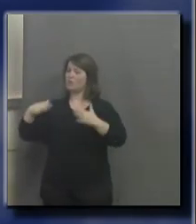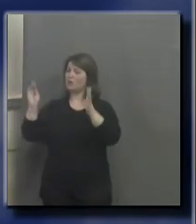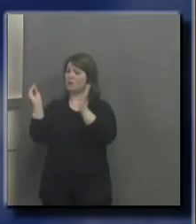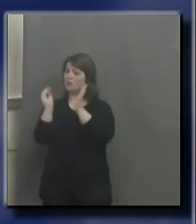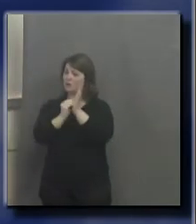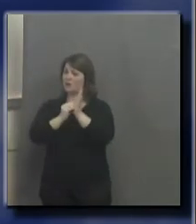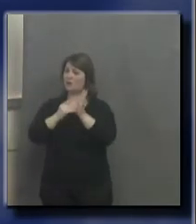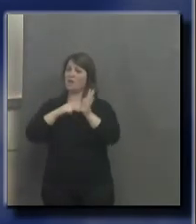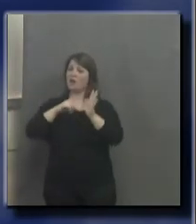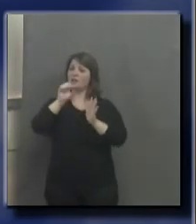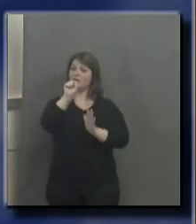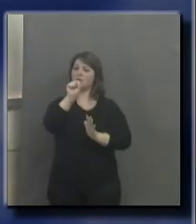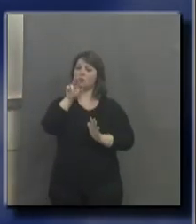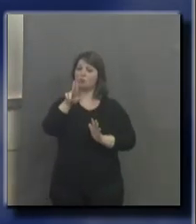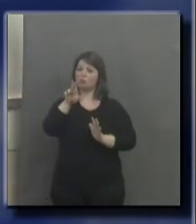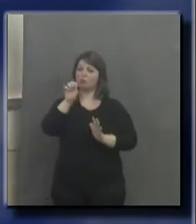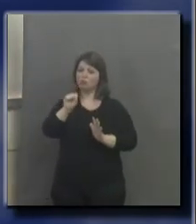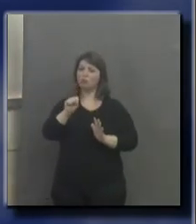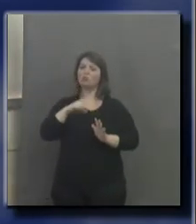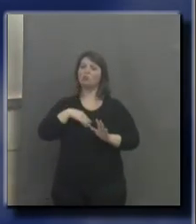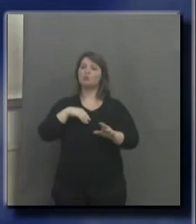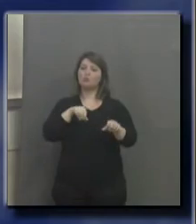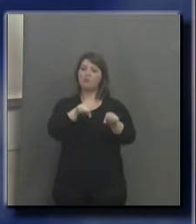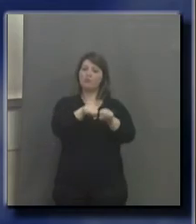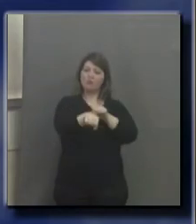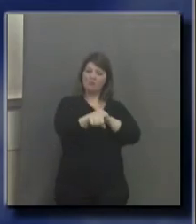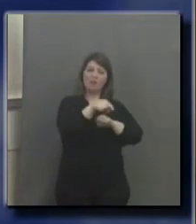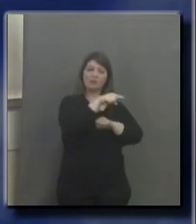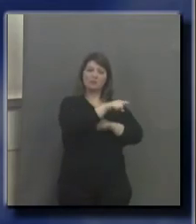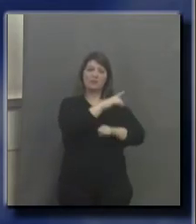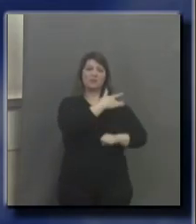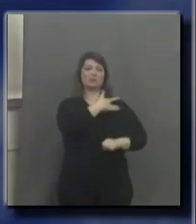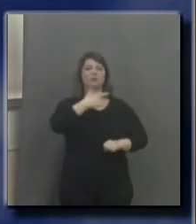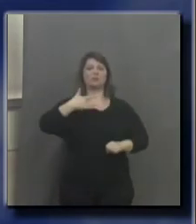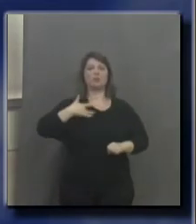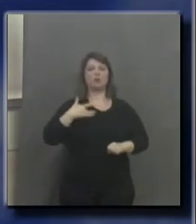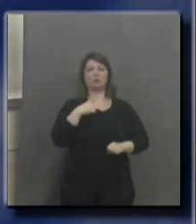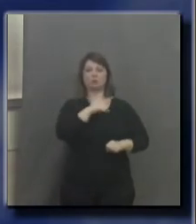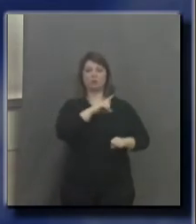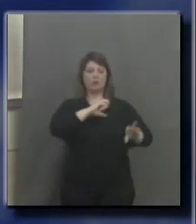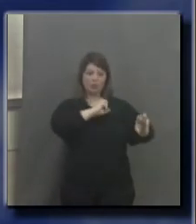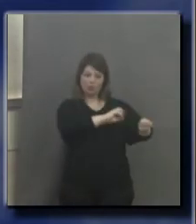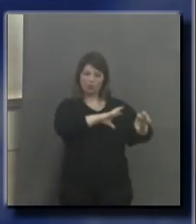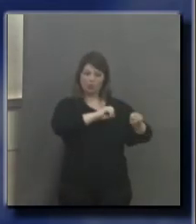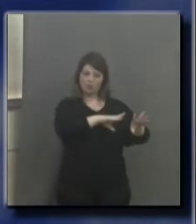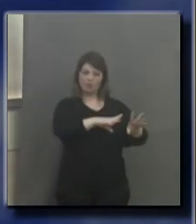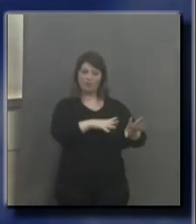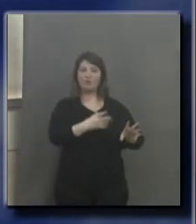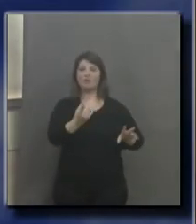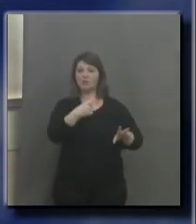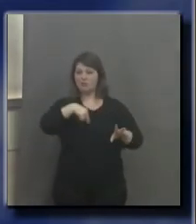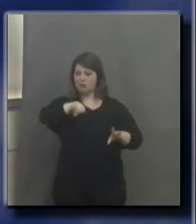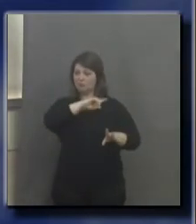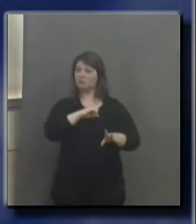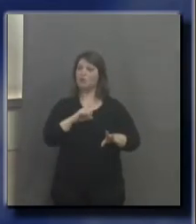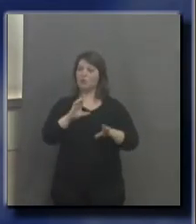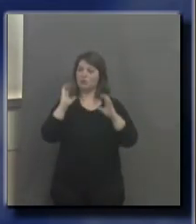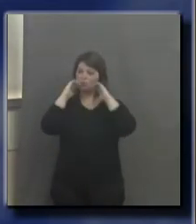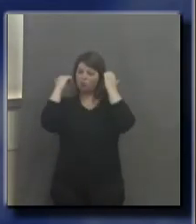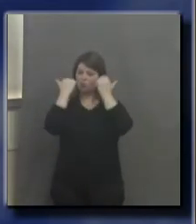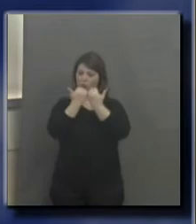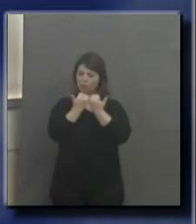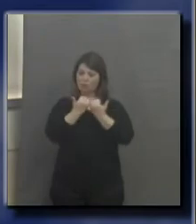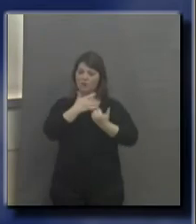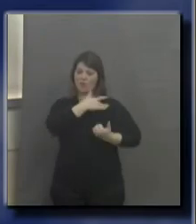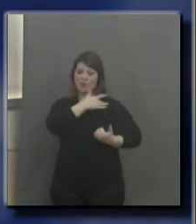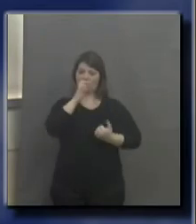compete ao SUS ordenar a formação dos profissionais da área da saúde. Essa é uma premissa na qual o Conselho Nacional de